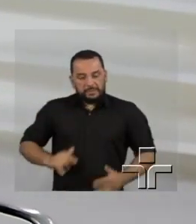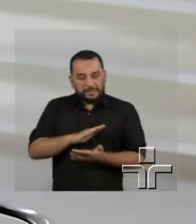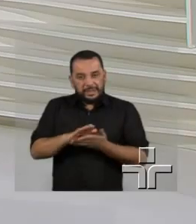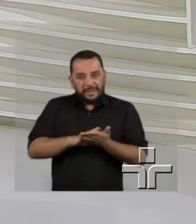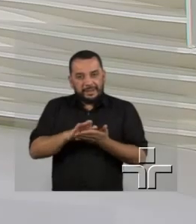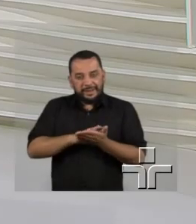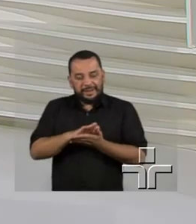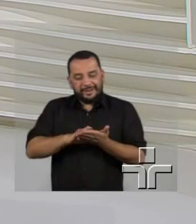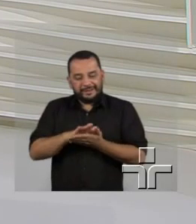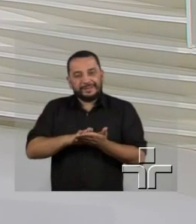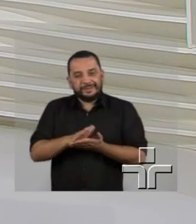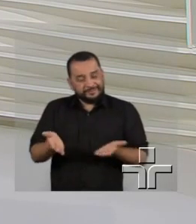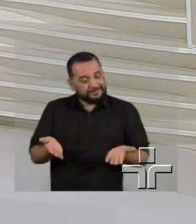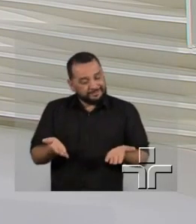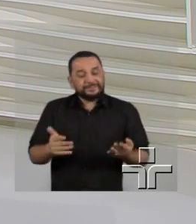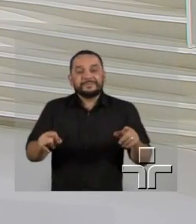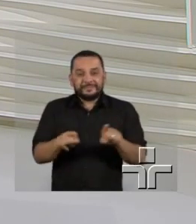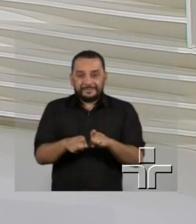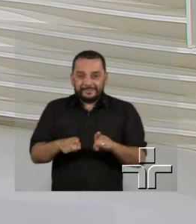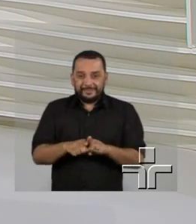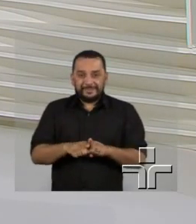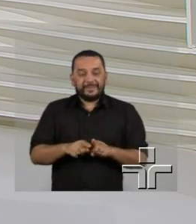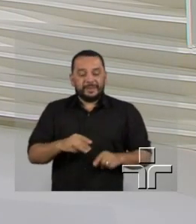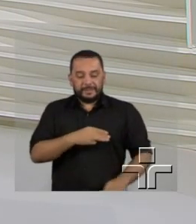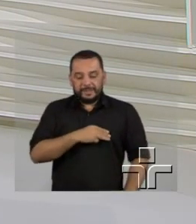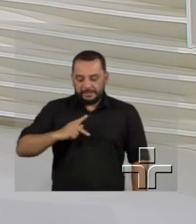Tem uma equipe técnica boa.